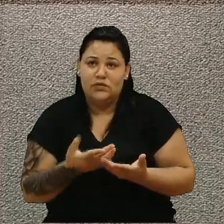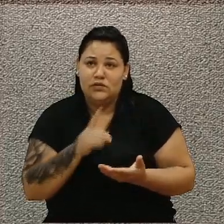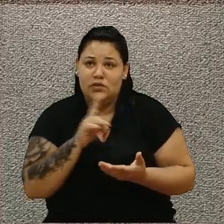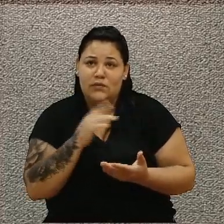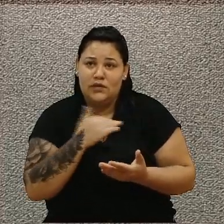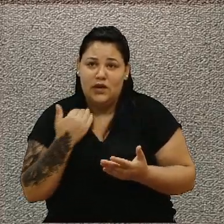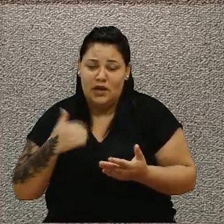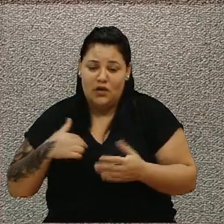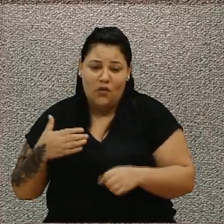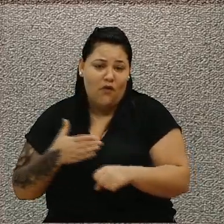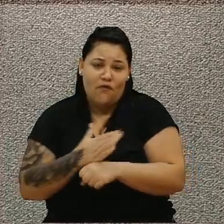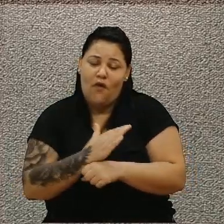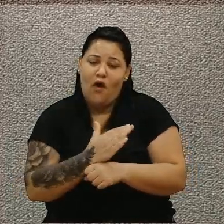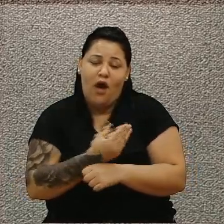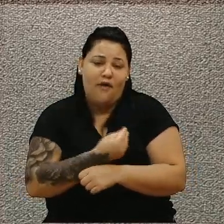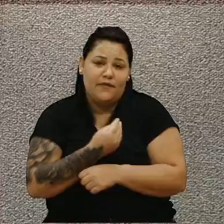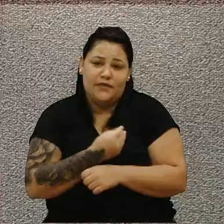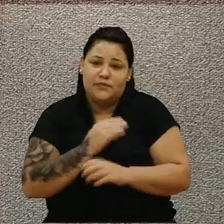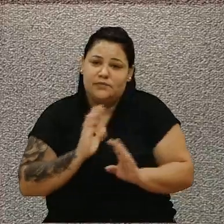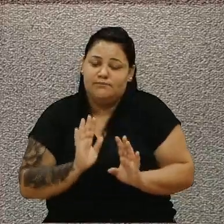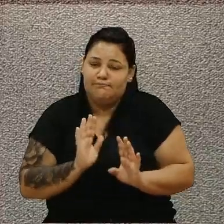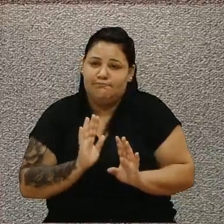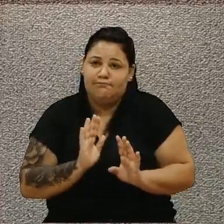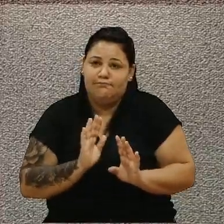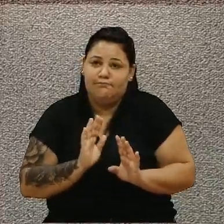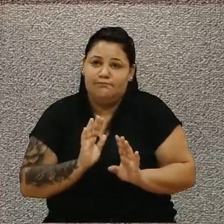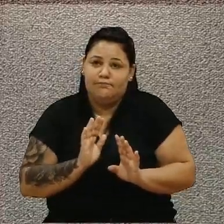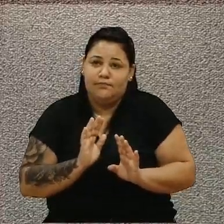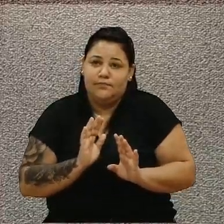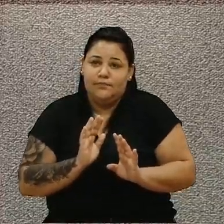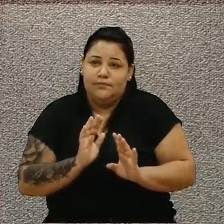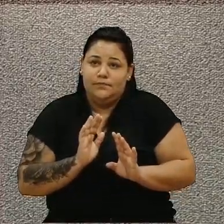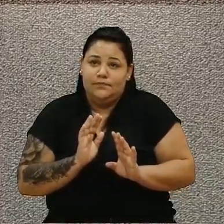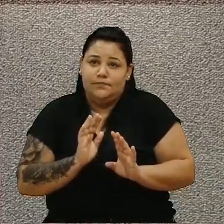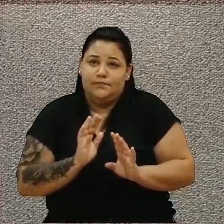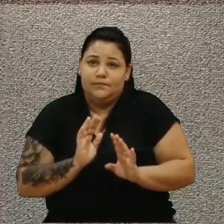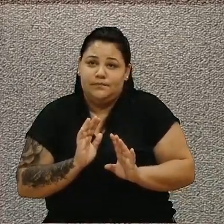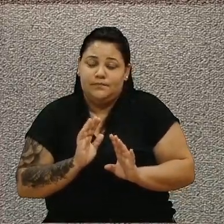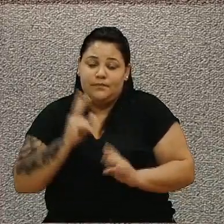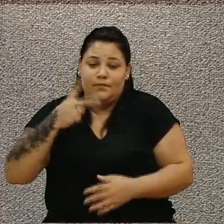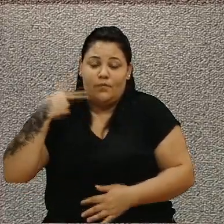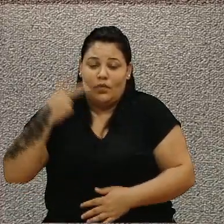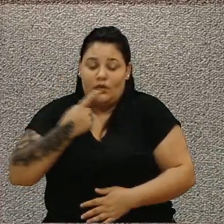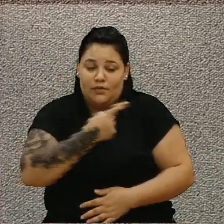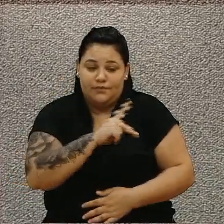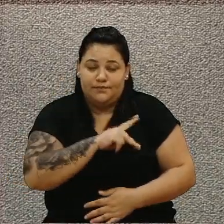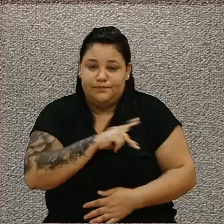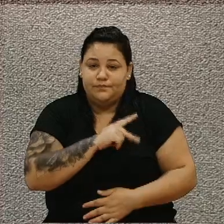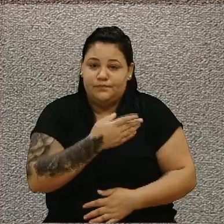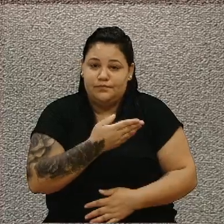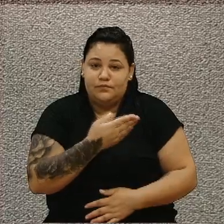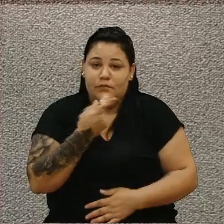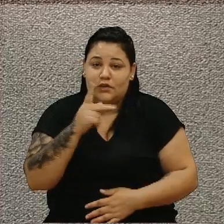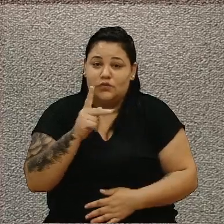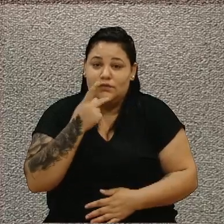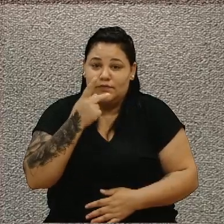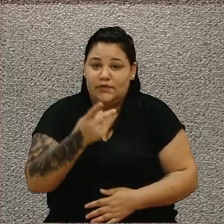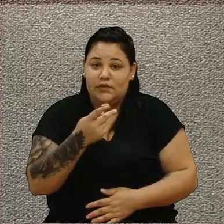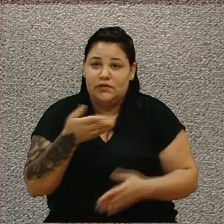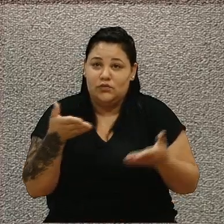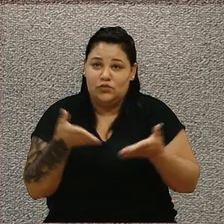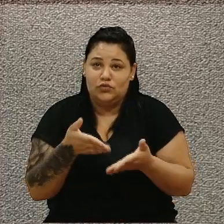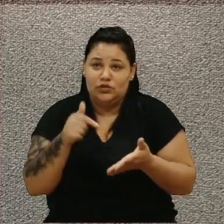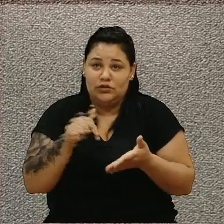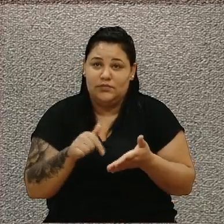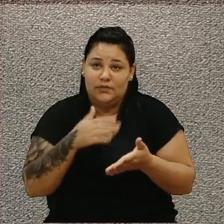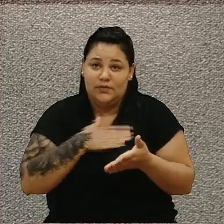vida. Então, está tudo certo para mim. Sou favorável e votarei. Vereador presidente, a sua fala aqui, para mim,